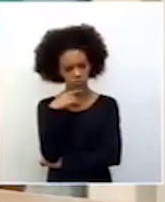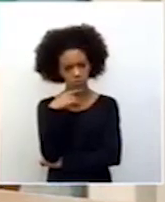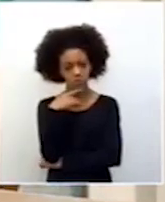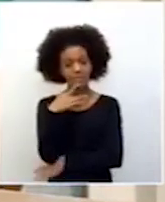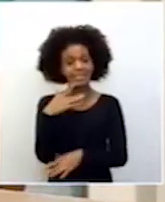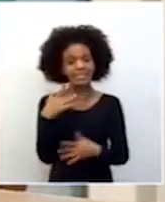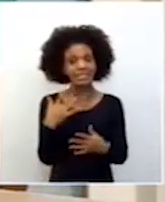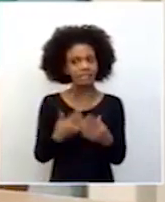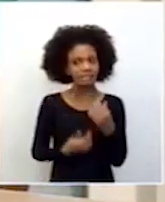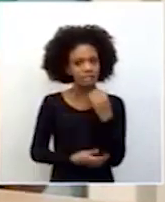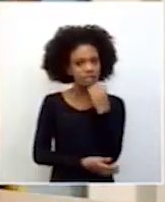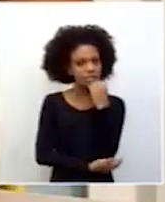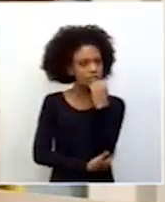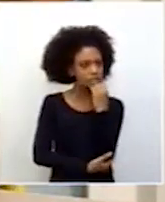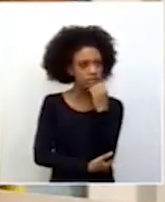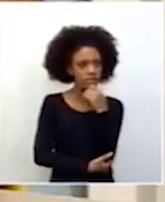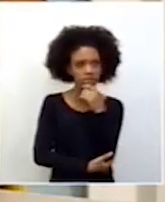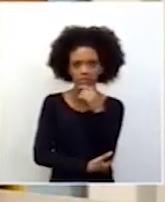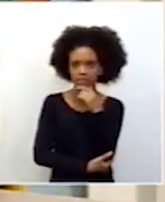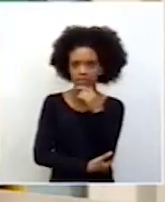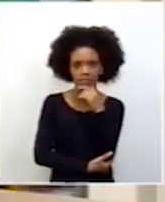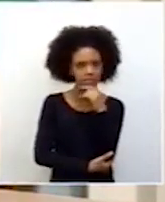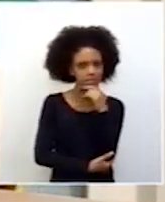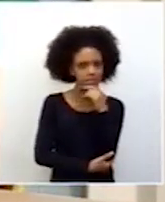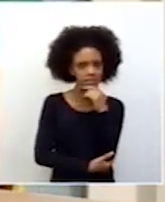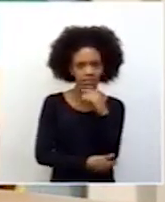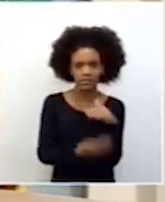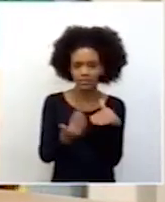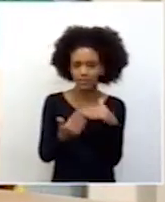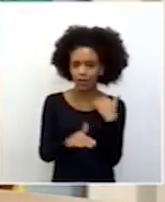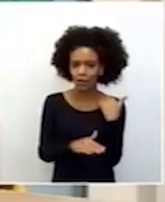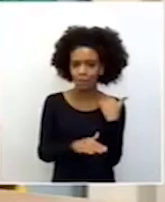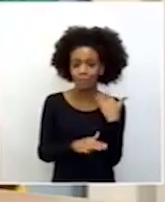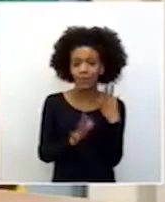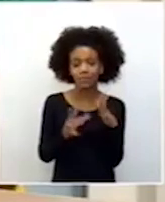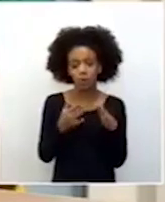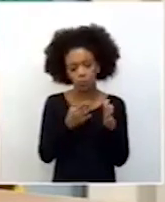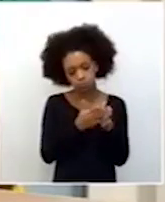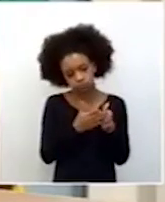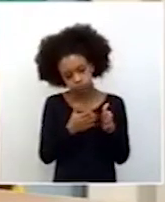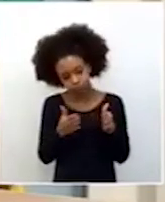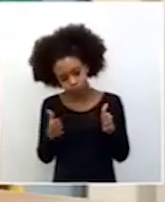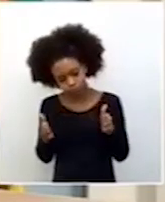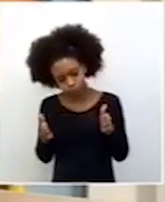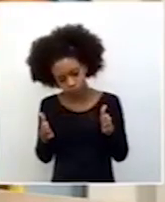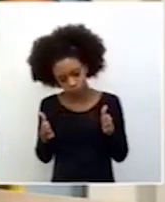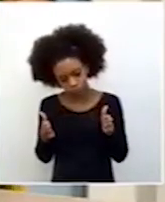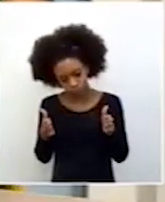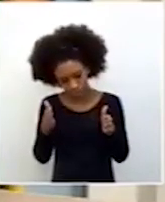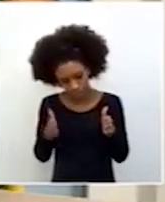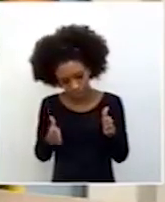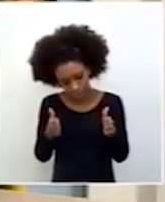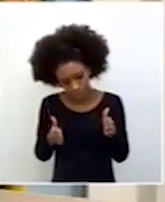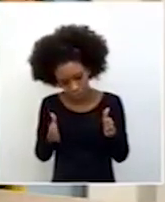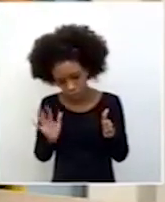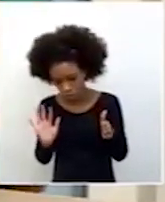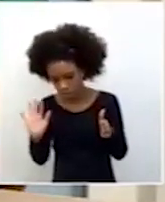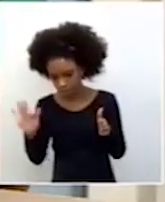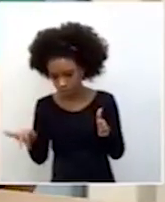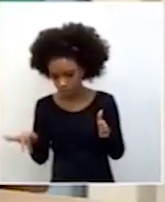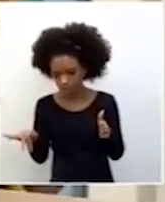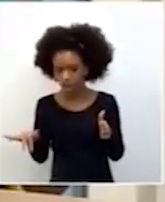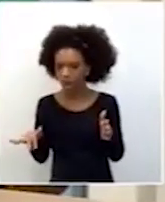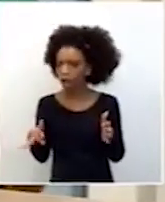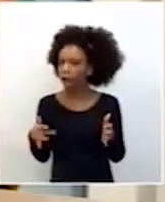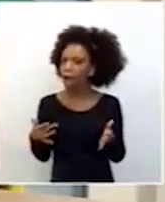interpreta, não é, é outra coisa. A gente pensa que vai ter um começo, meio e fim nessa explicação, nessa interpretação